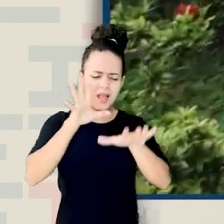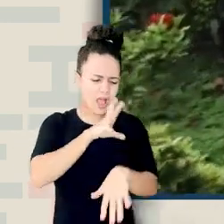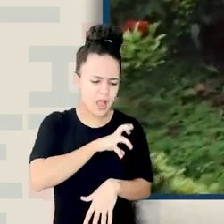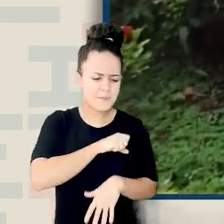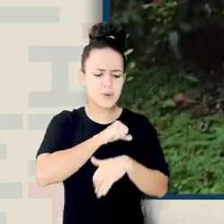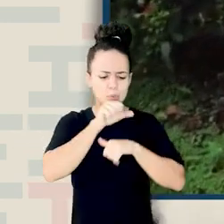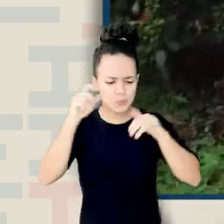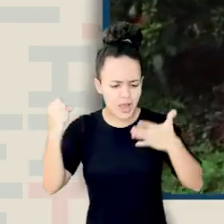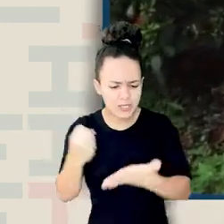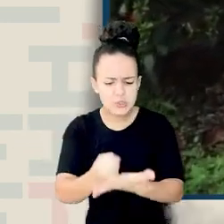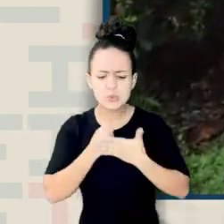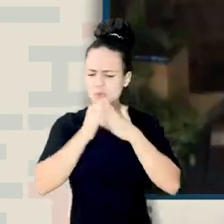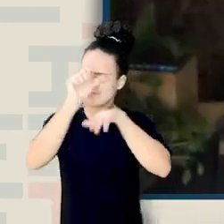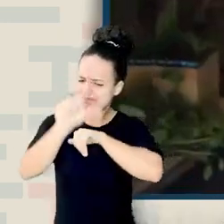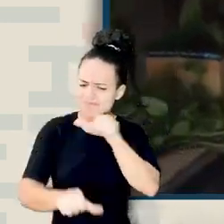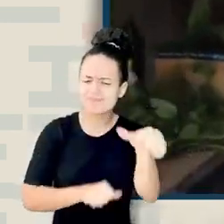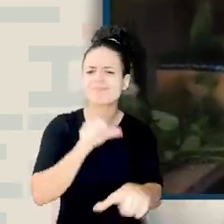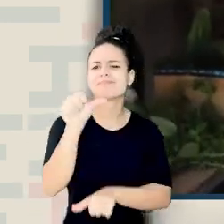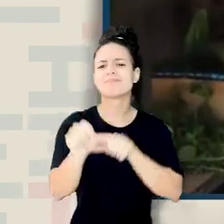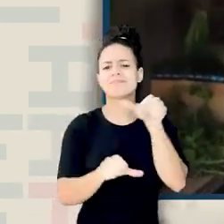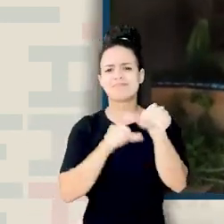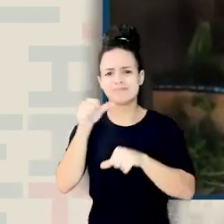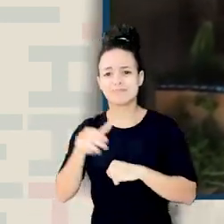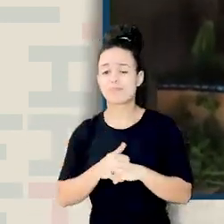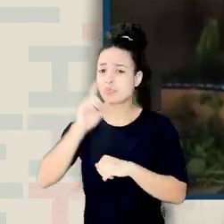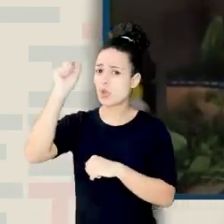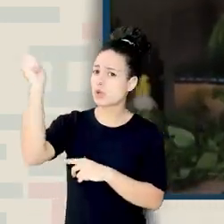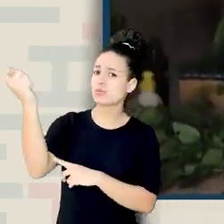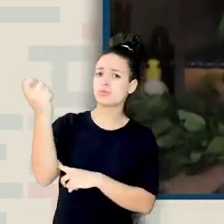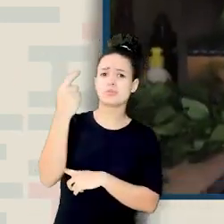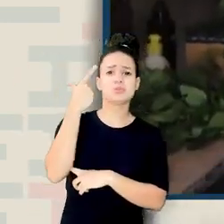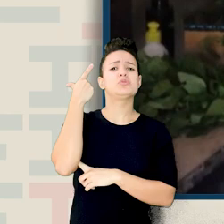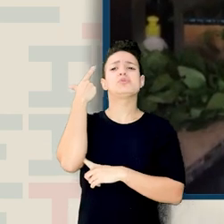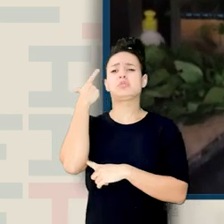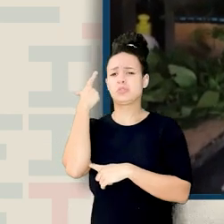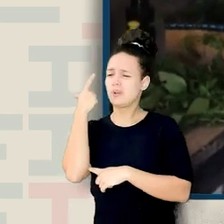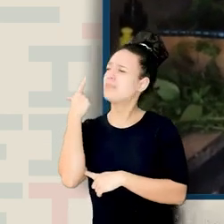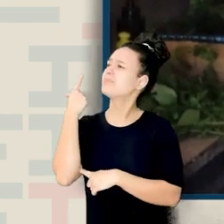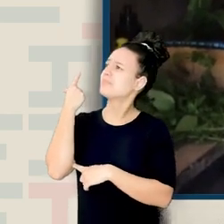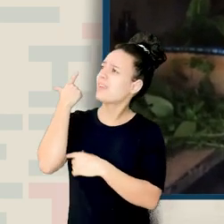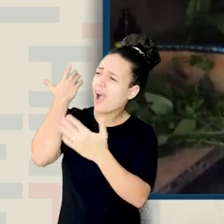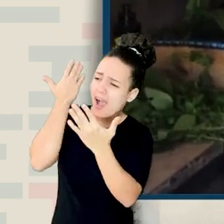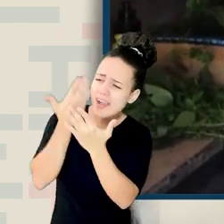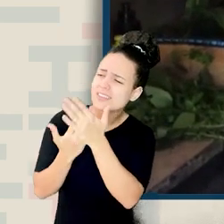transformação. O sol ainda há de brilhar